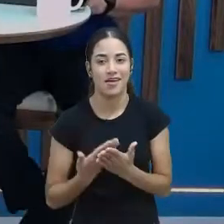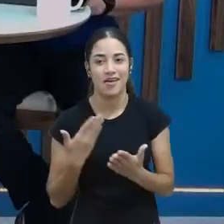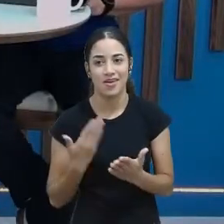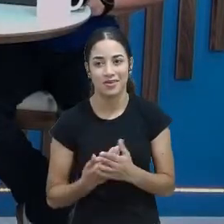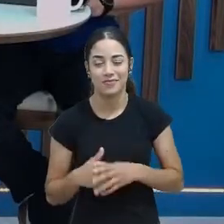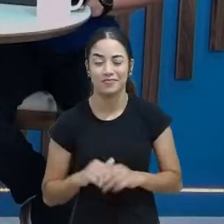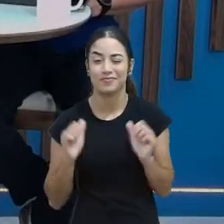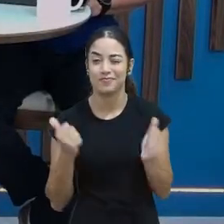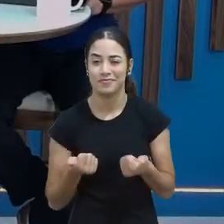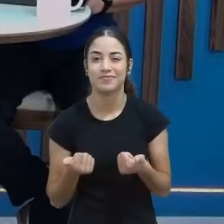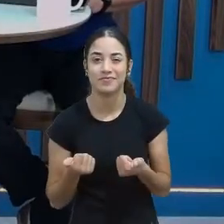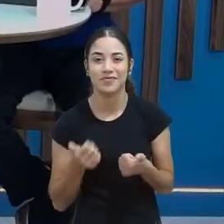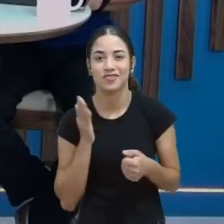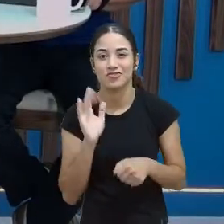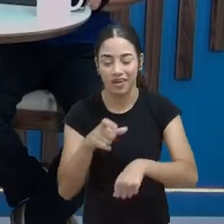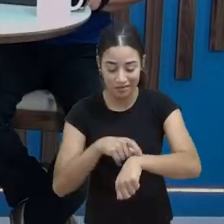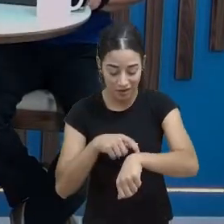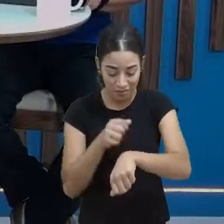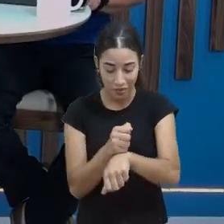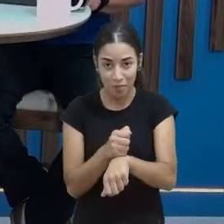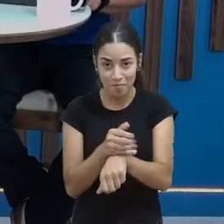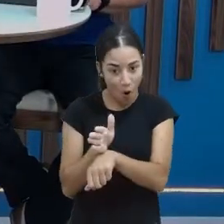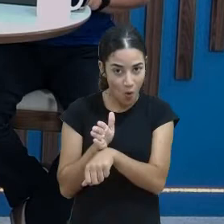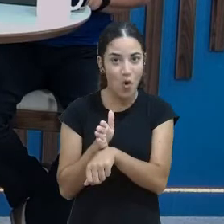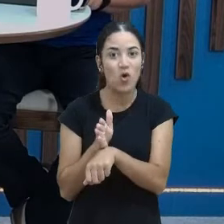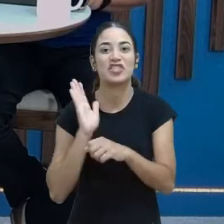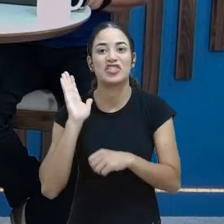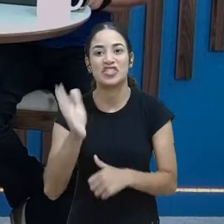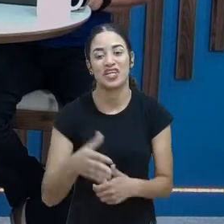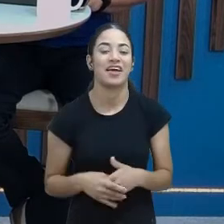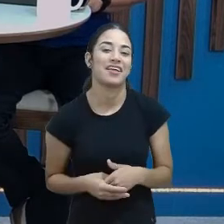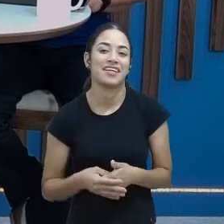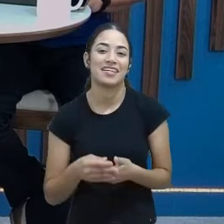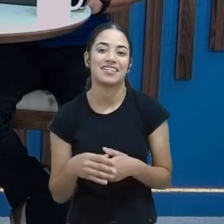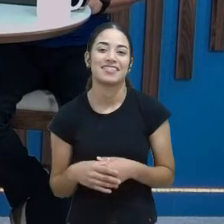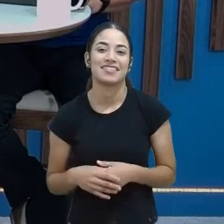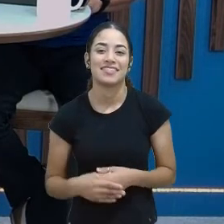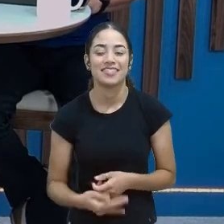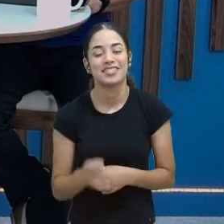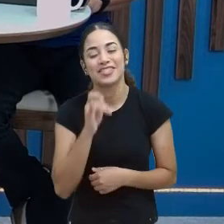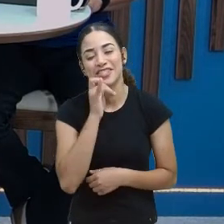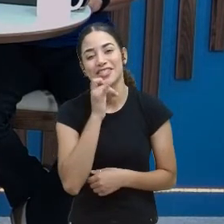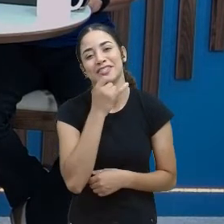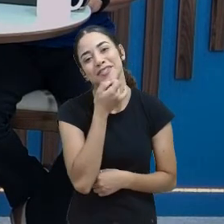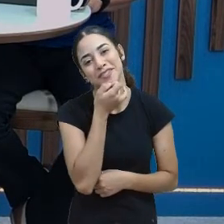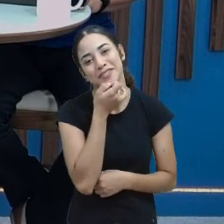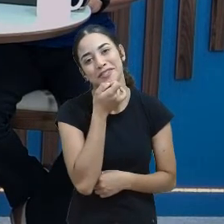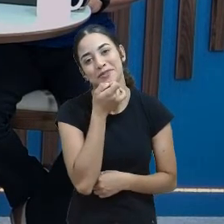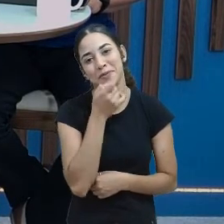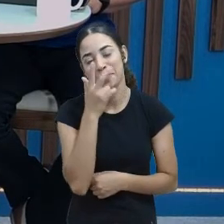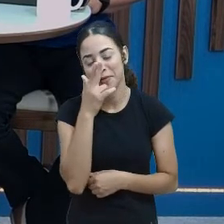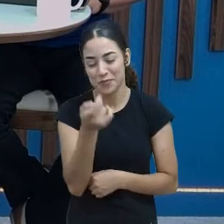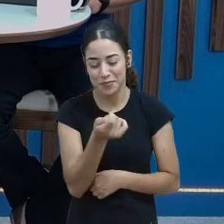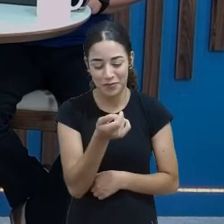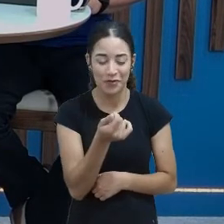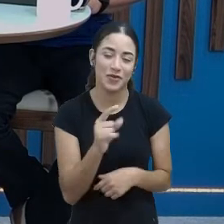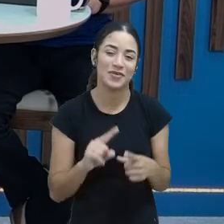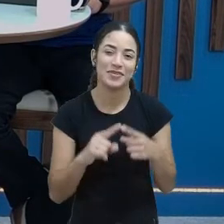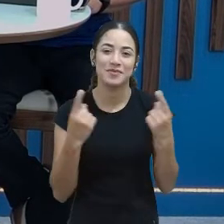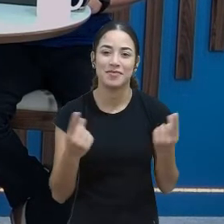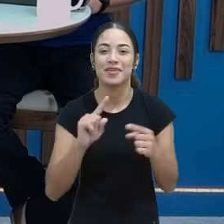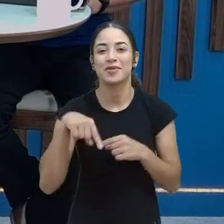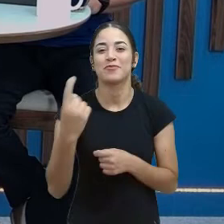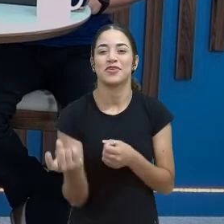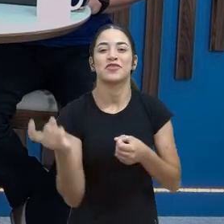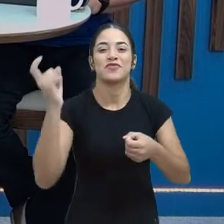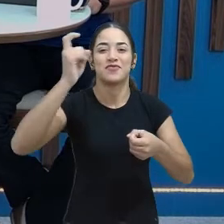professor Giorgio, já estourando o tempo aqui. Que pena, né, professora? Pois é. O que é bom dura pouco, mas a gente volta, se Deus